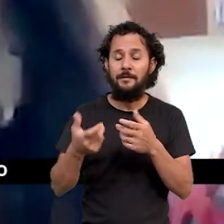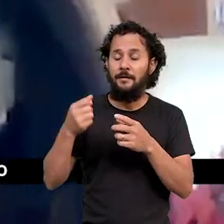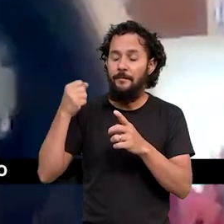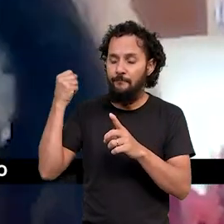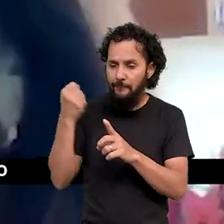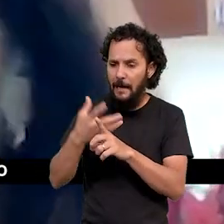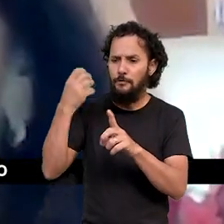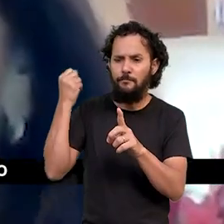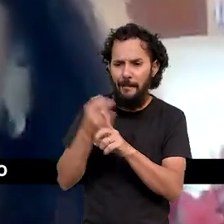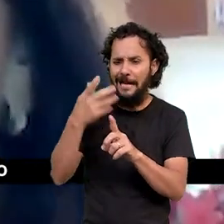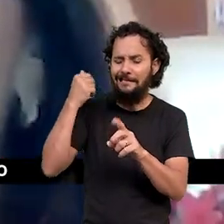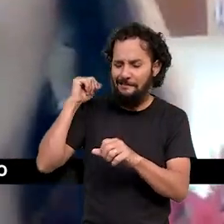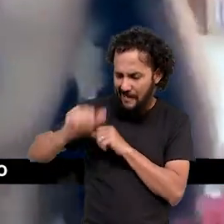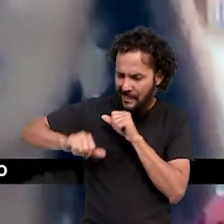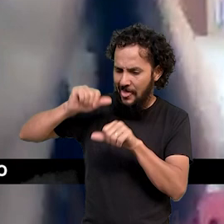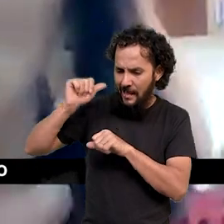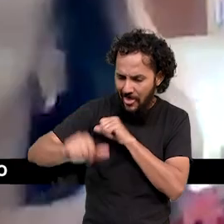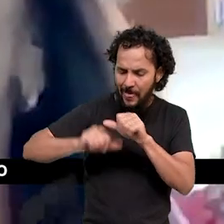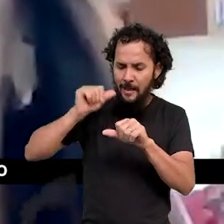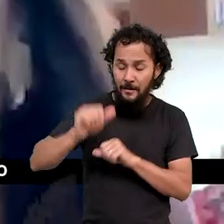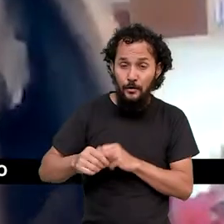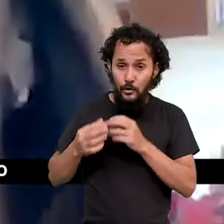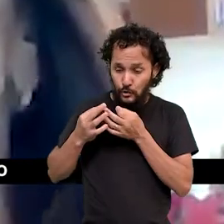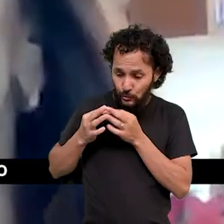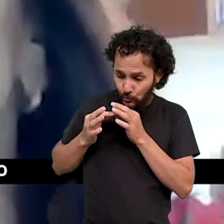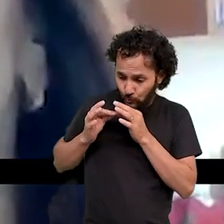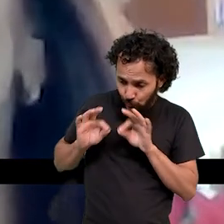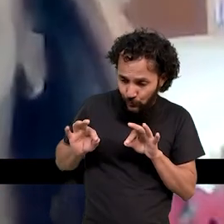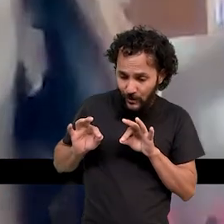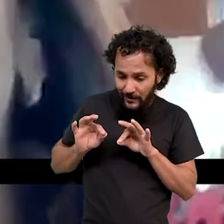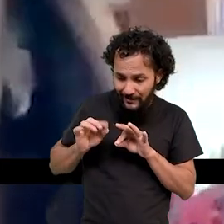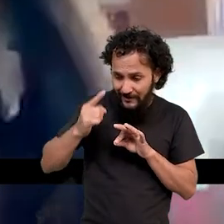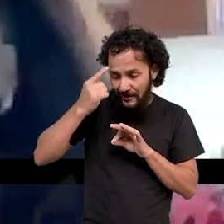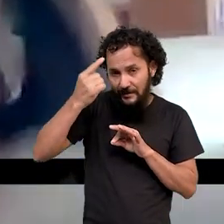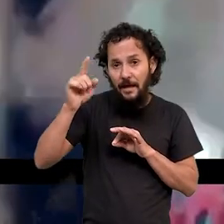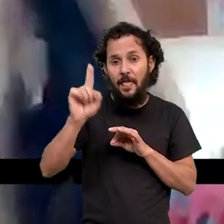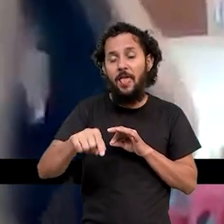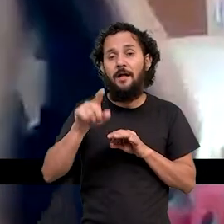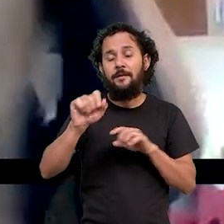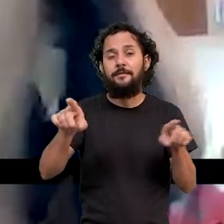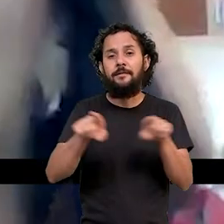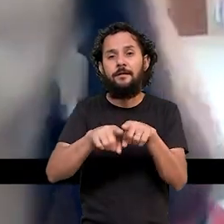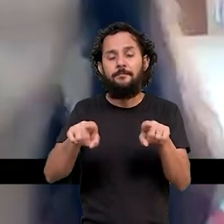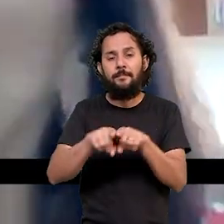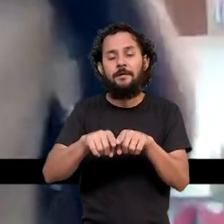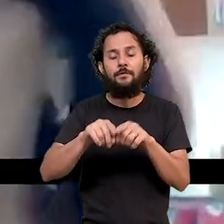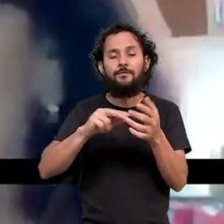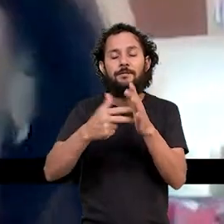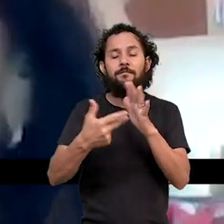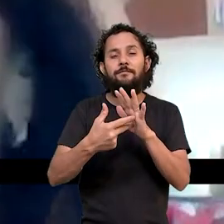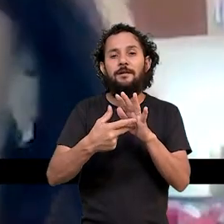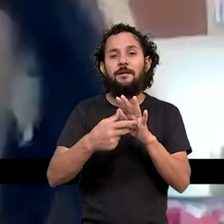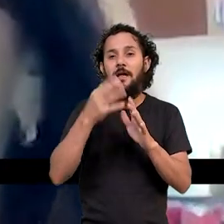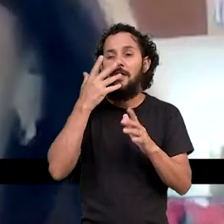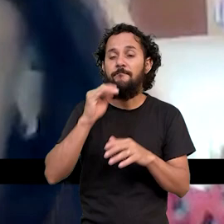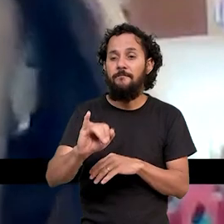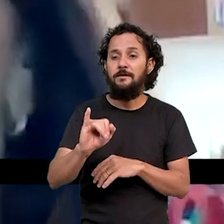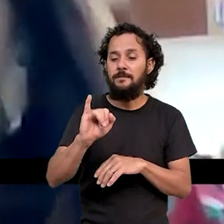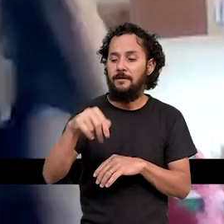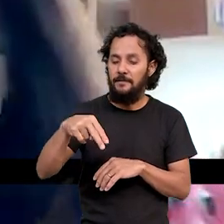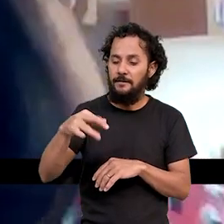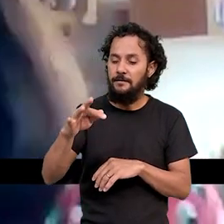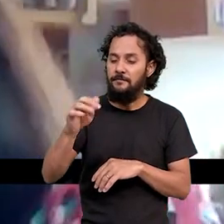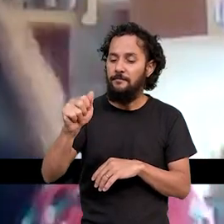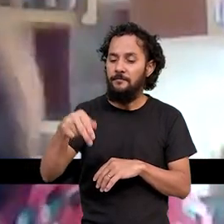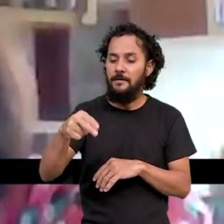consequências nefastas da simplificação da ideia e da concepção de infância. Então,